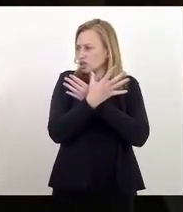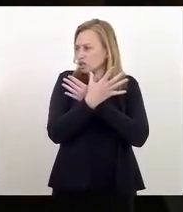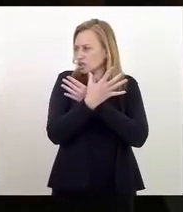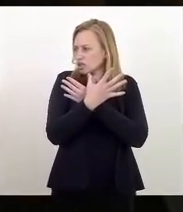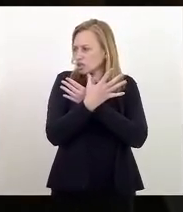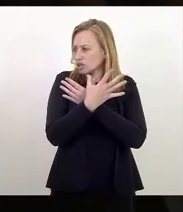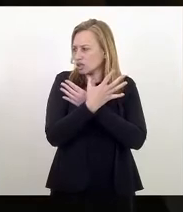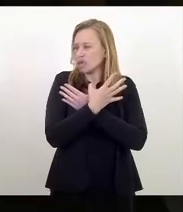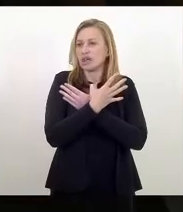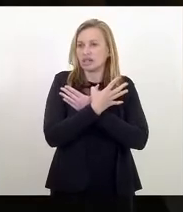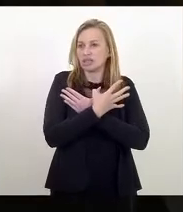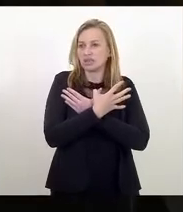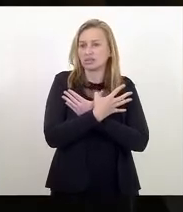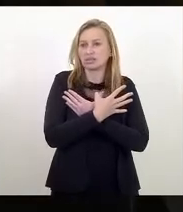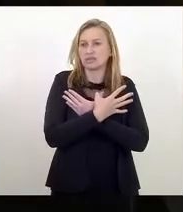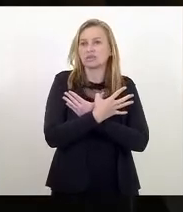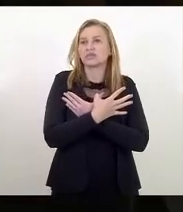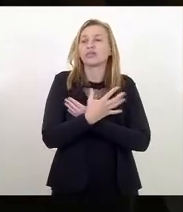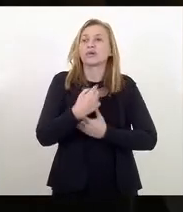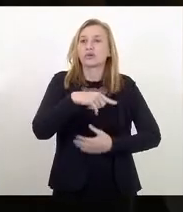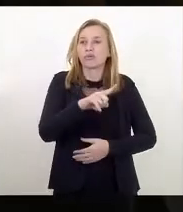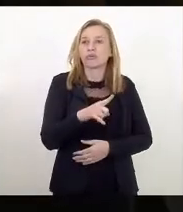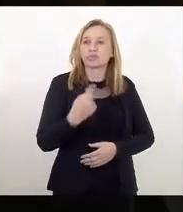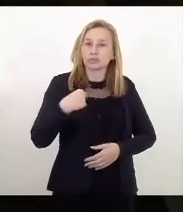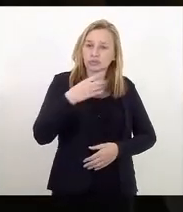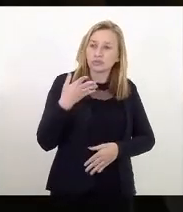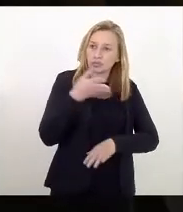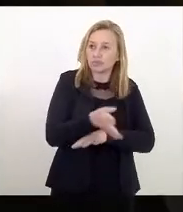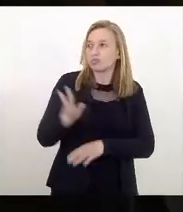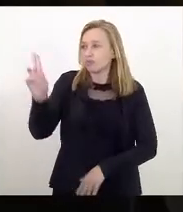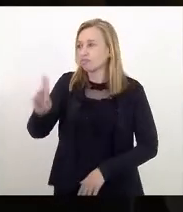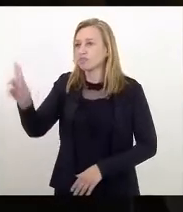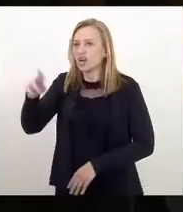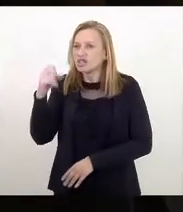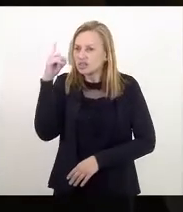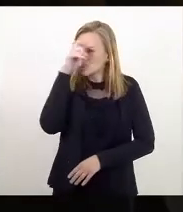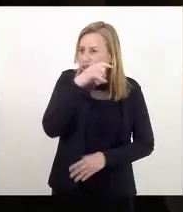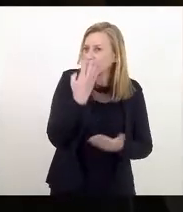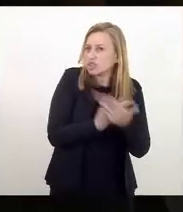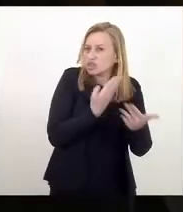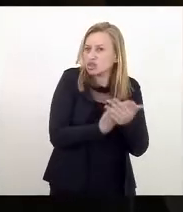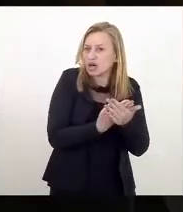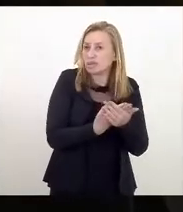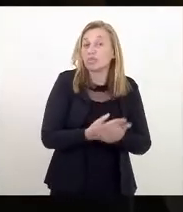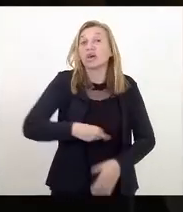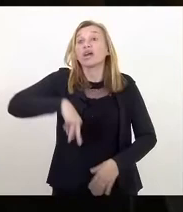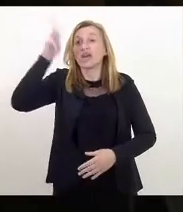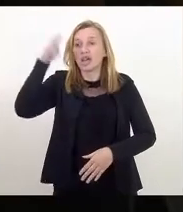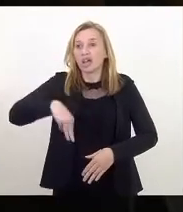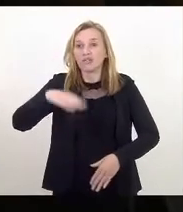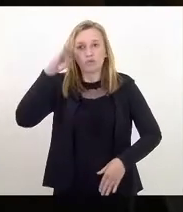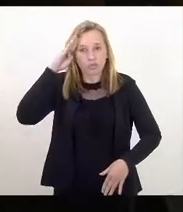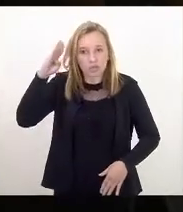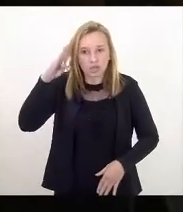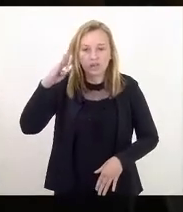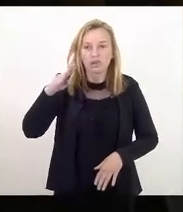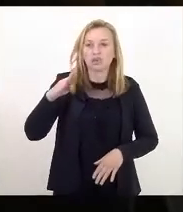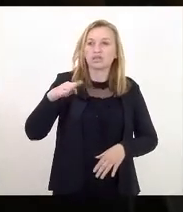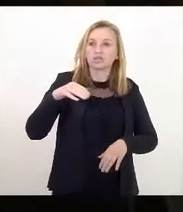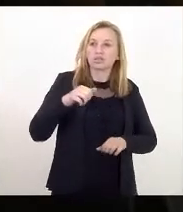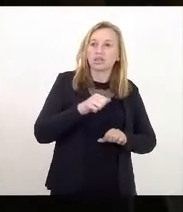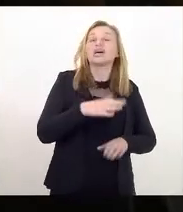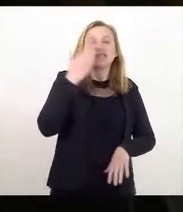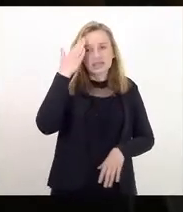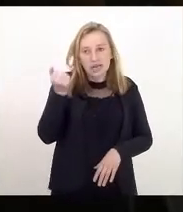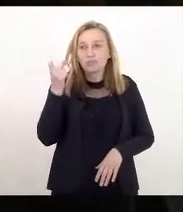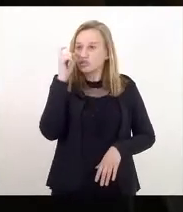já fazendo o meu primeiro período de faculdade. E eu tinha muita dificuldade para estudar, porque quem foi militar, quem foi recruta, quem foi soldado, sabe da